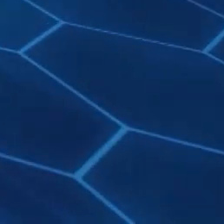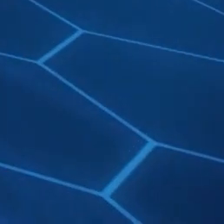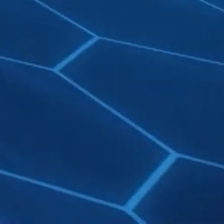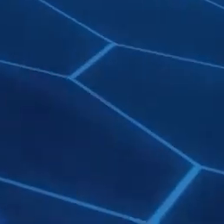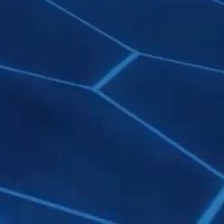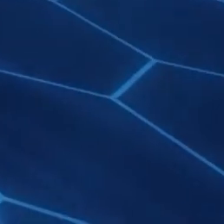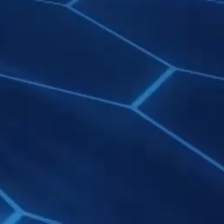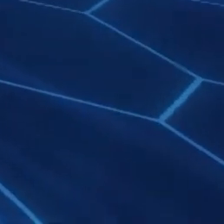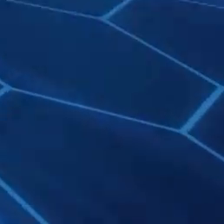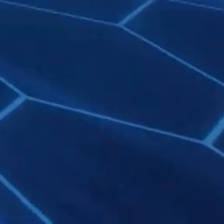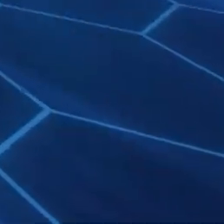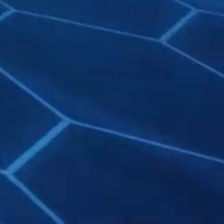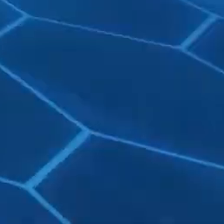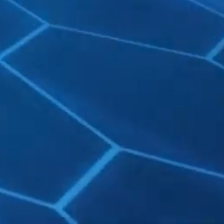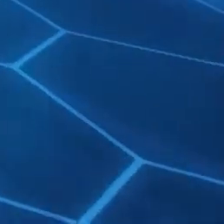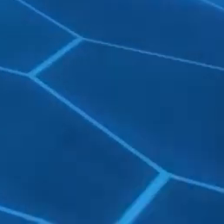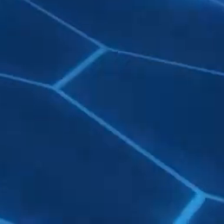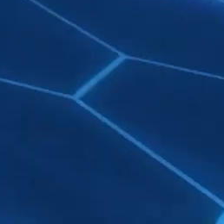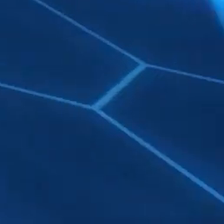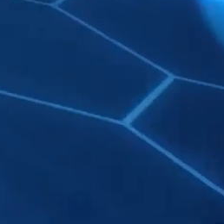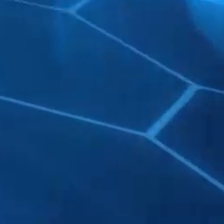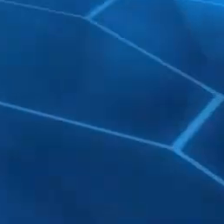E aí